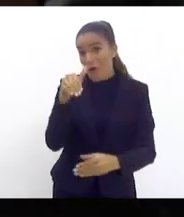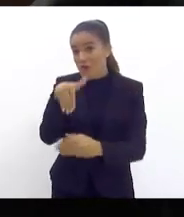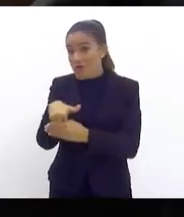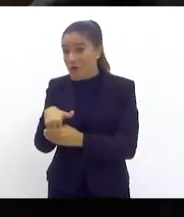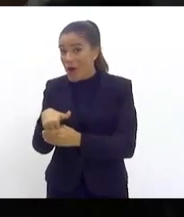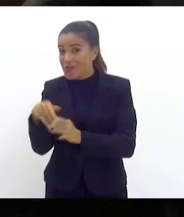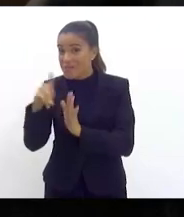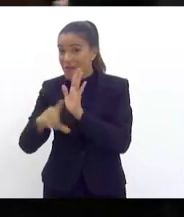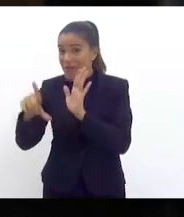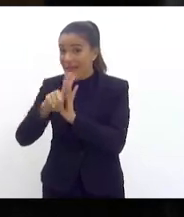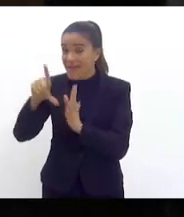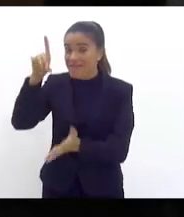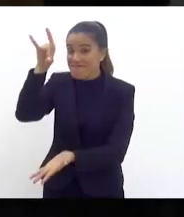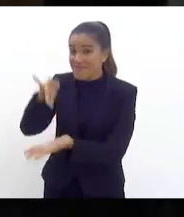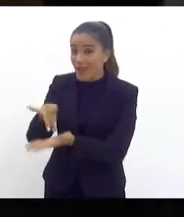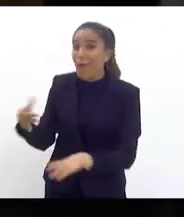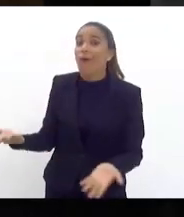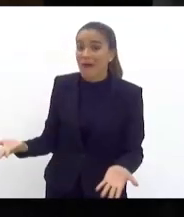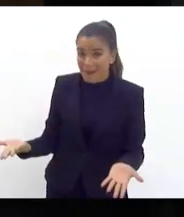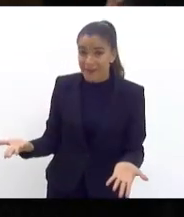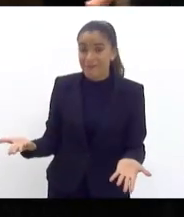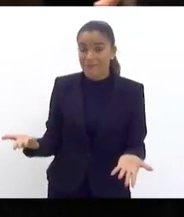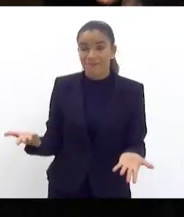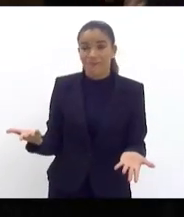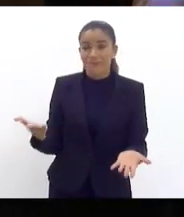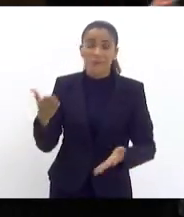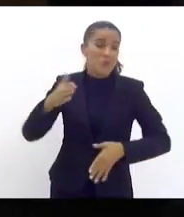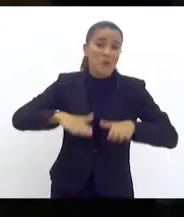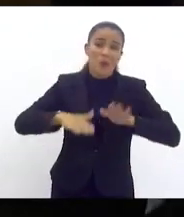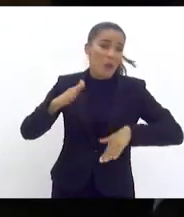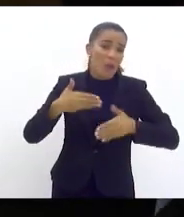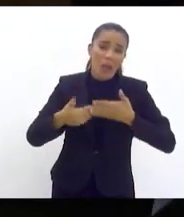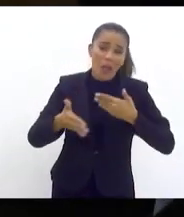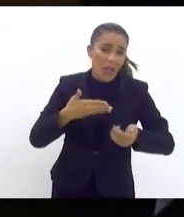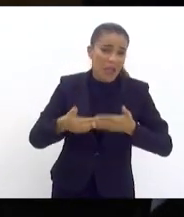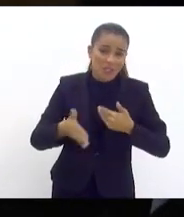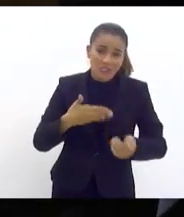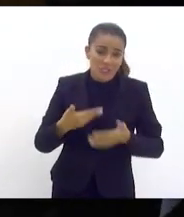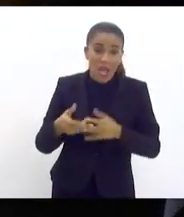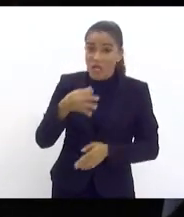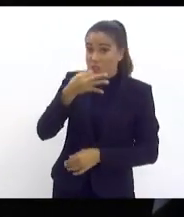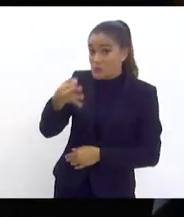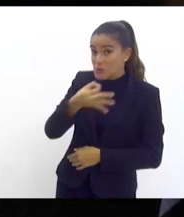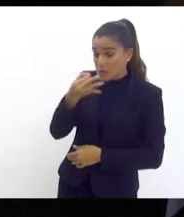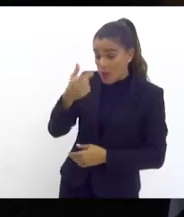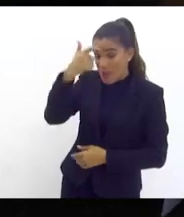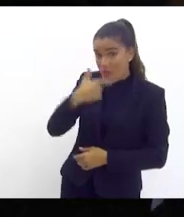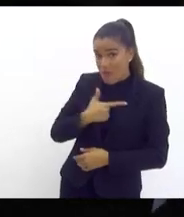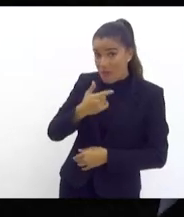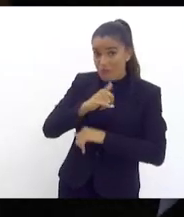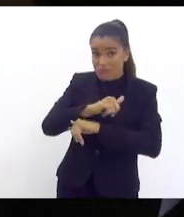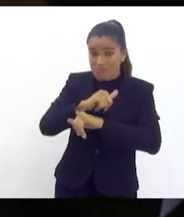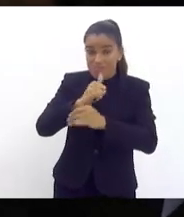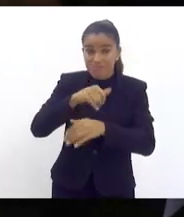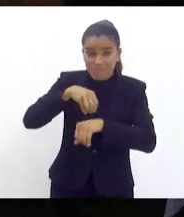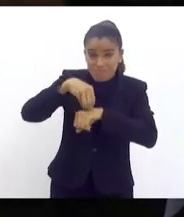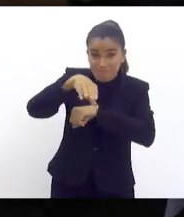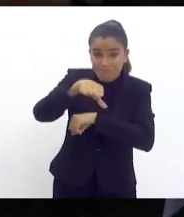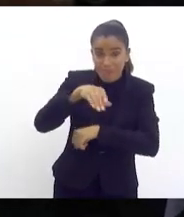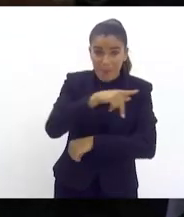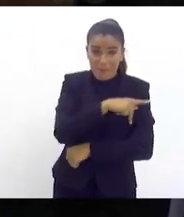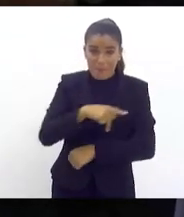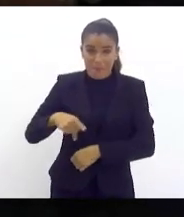final. Não teria, de qualquer jeito, ele iria a plenário. A sugestão que eu ia dar a Vossa Excelência ou de ofício,